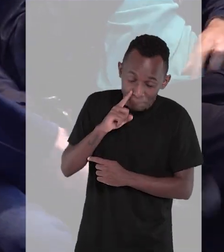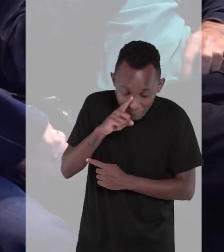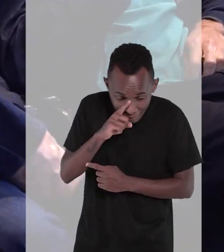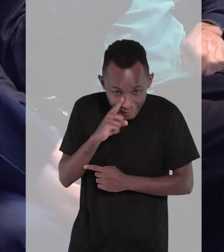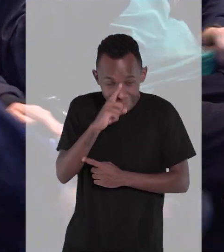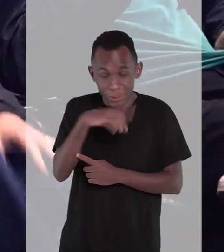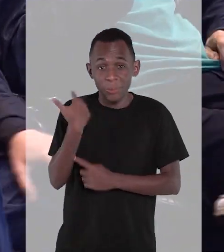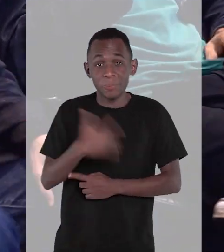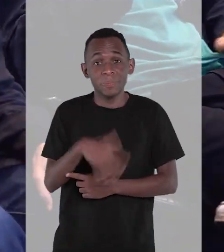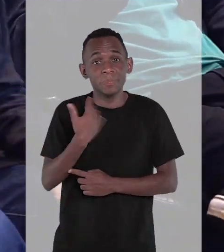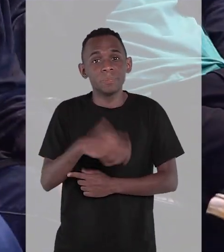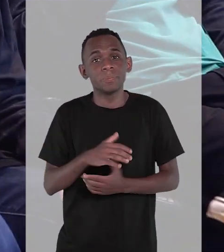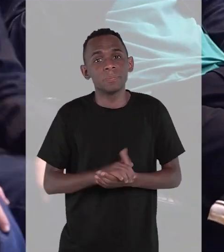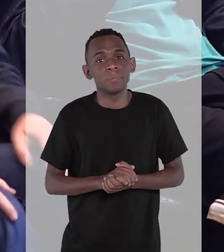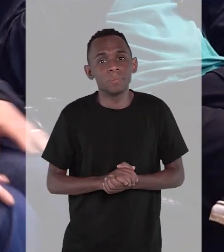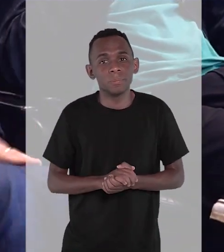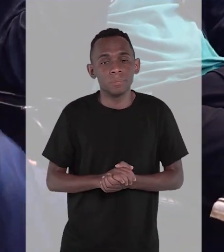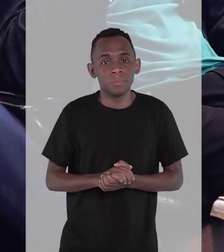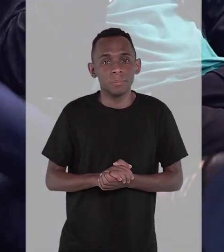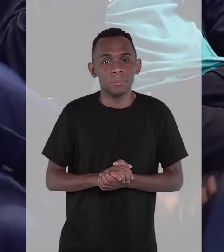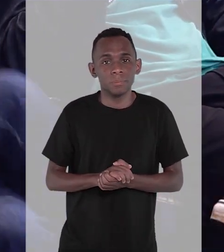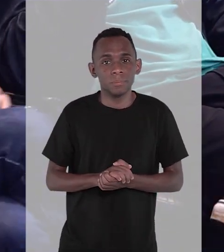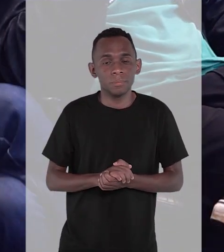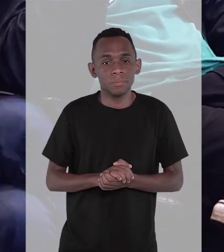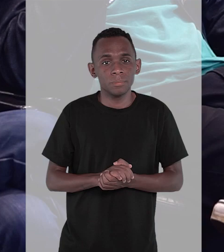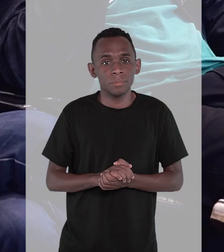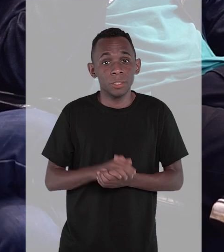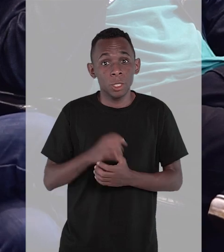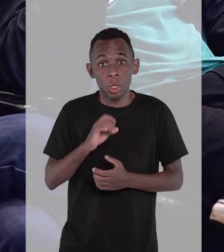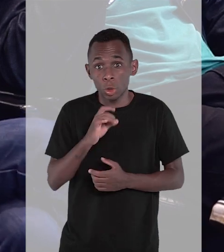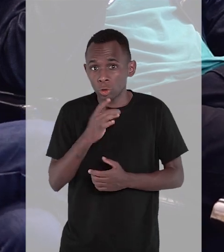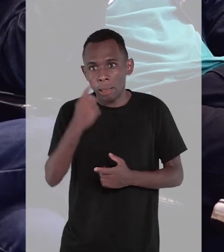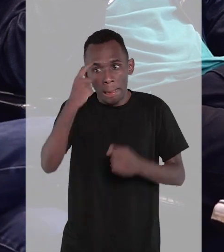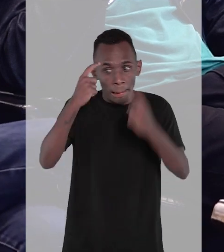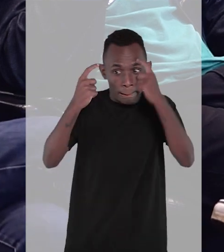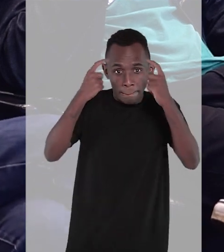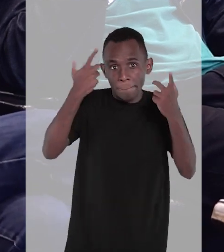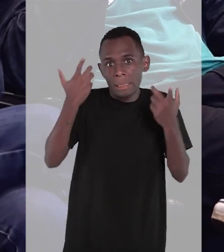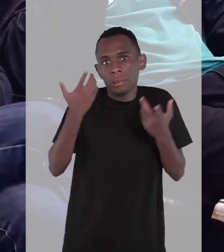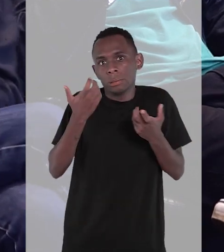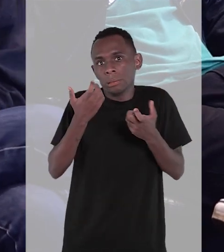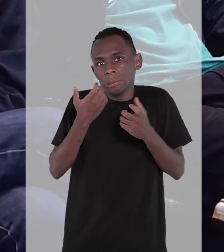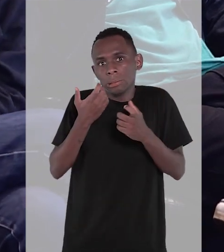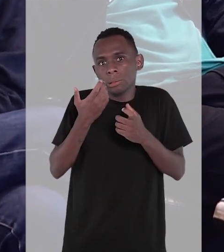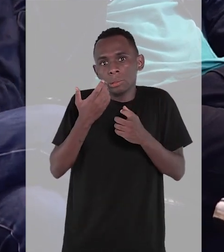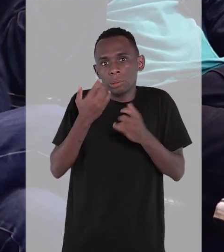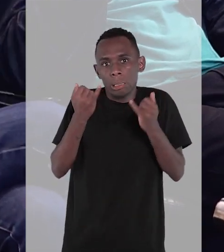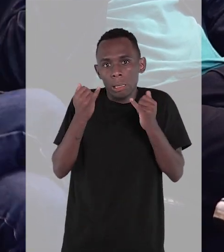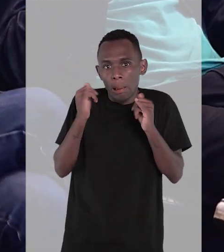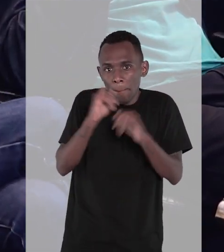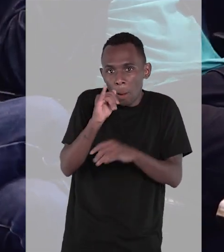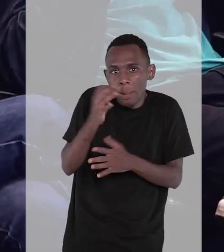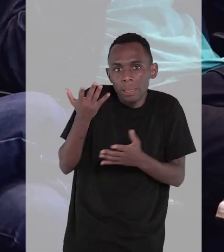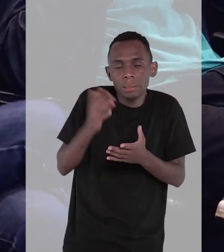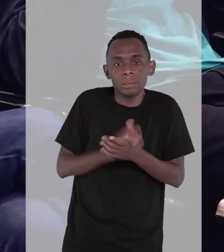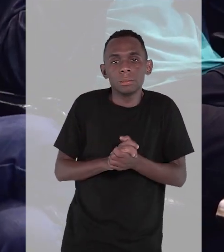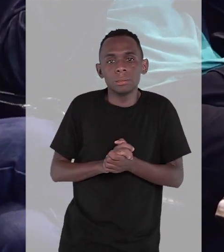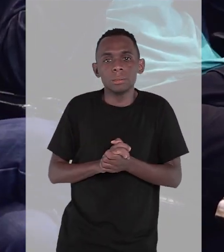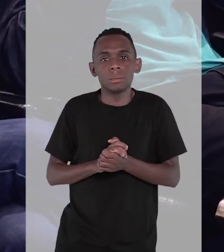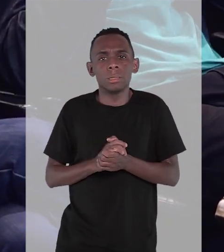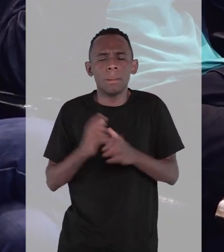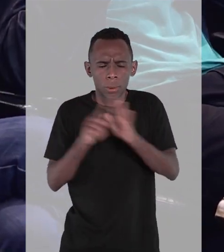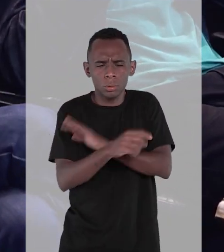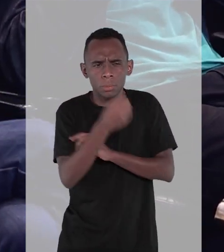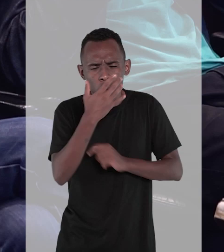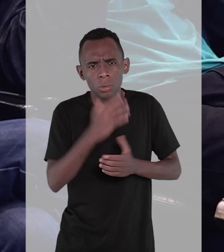risco, cara. Me colocar como... Gente, eu só penso bobeira para perguntar para as pessoas. Você só pensa bobeira, por isso que a gente é amigo. É por isso que a gente estava fazendo. Tá,